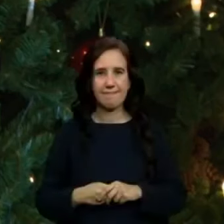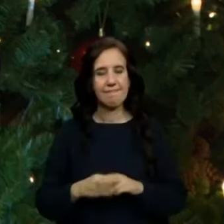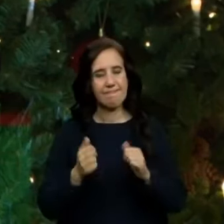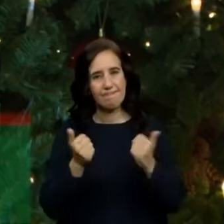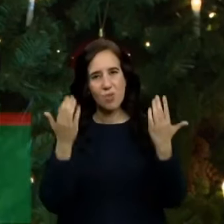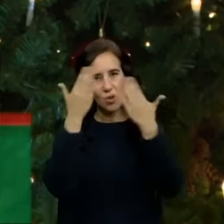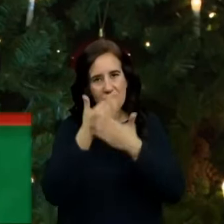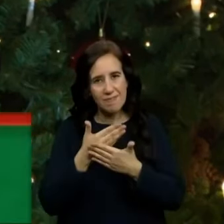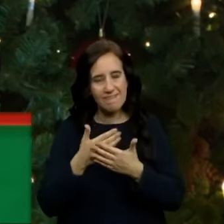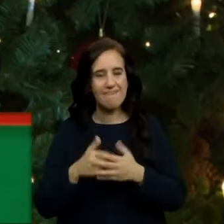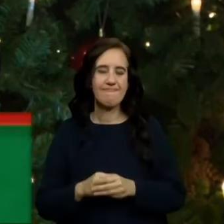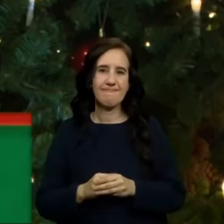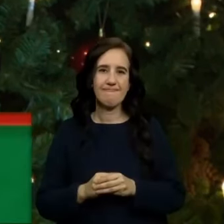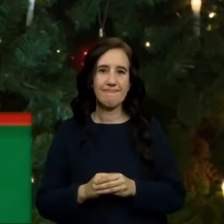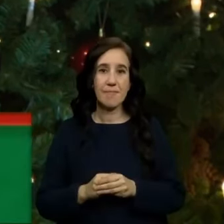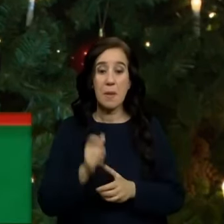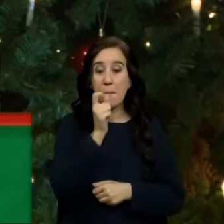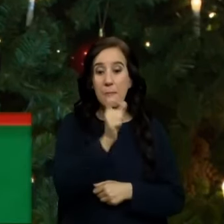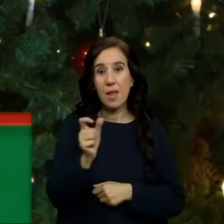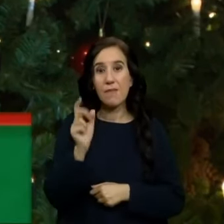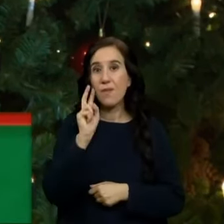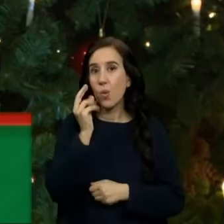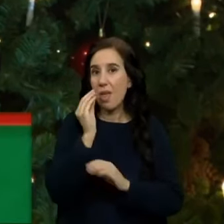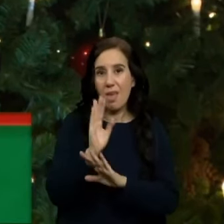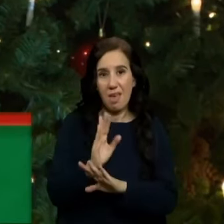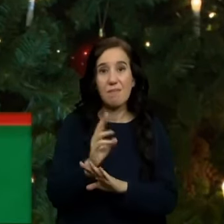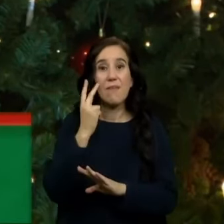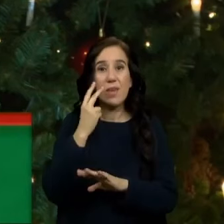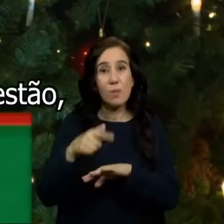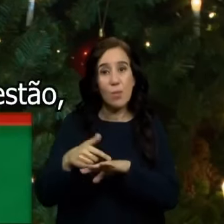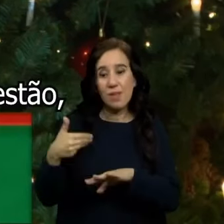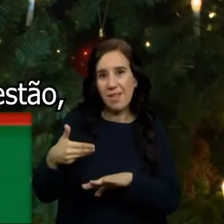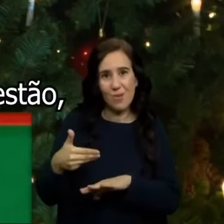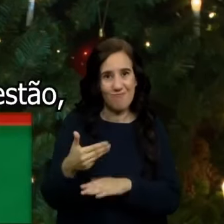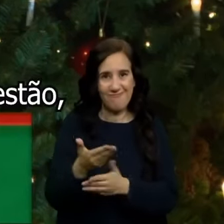Portugueses, esta é a minha última mensagem de Natal.